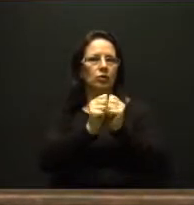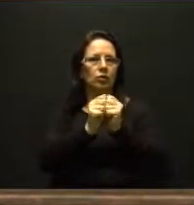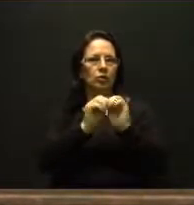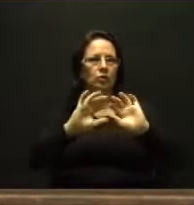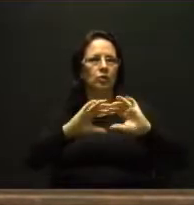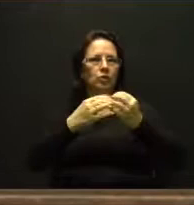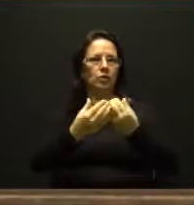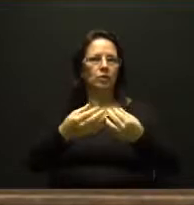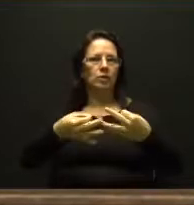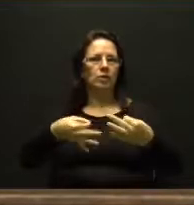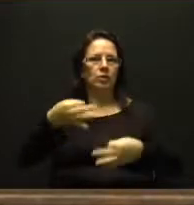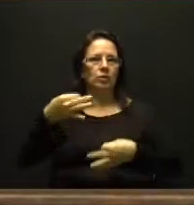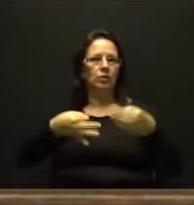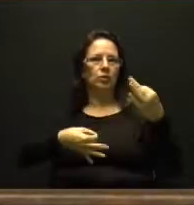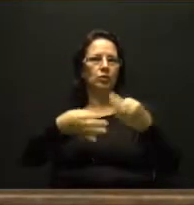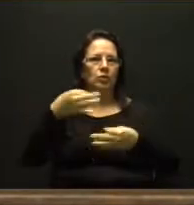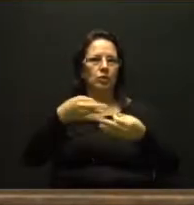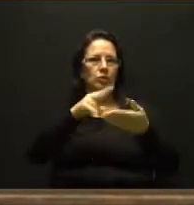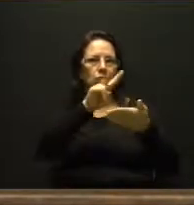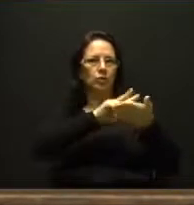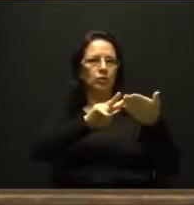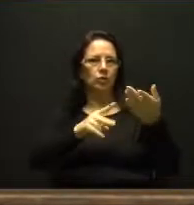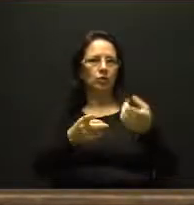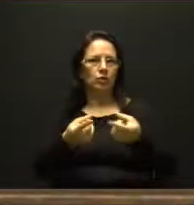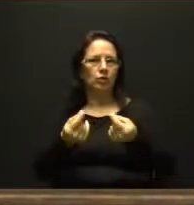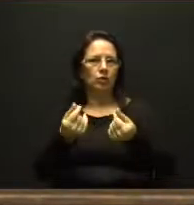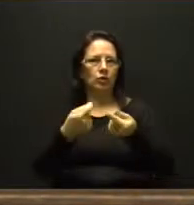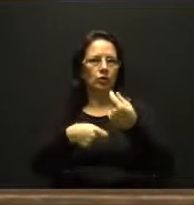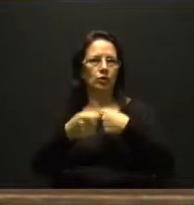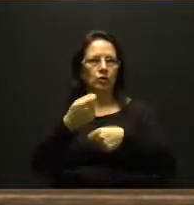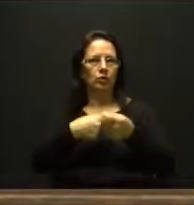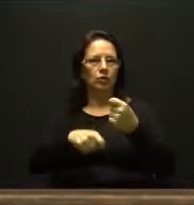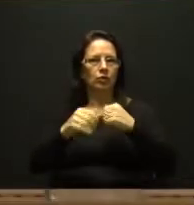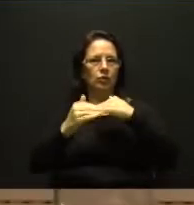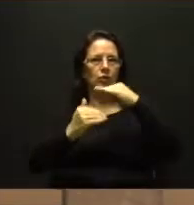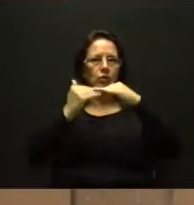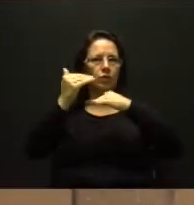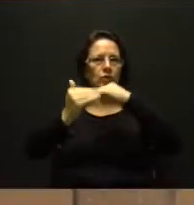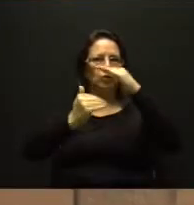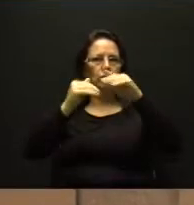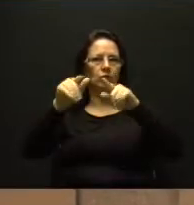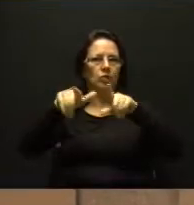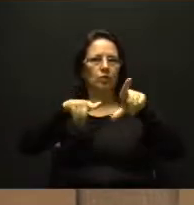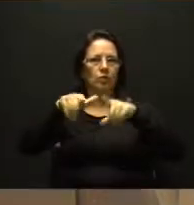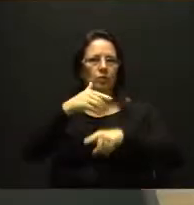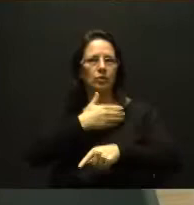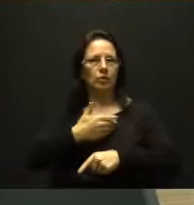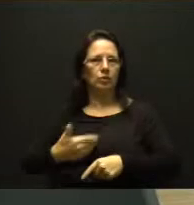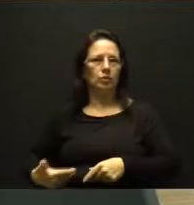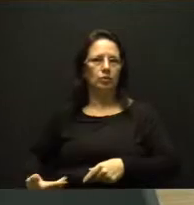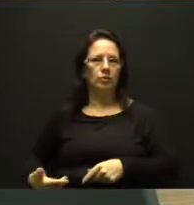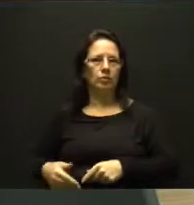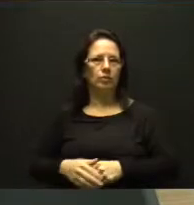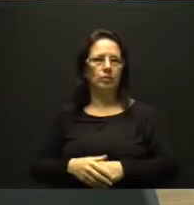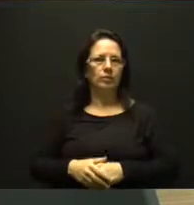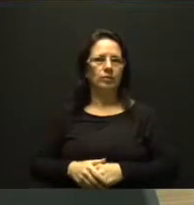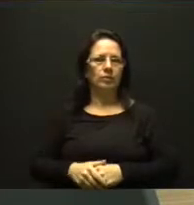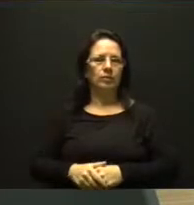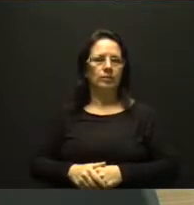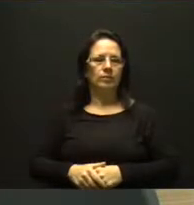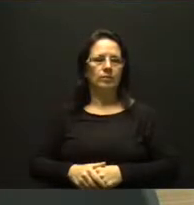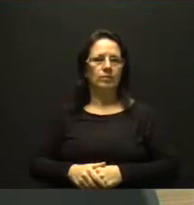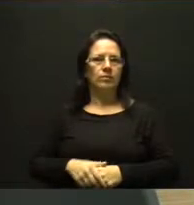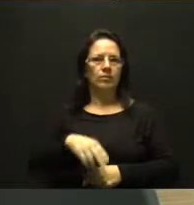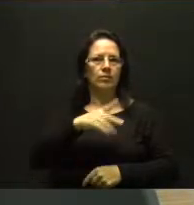pelas comissões de justiça e redação e de finanças e orçamento e de obras e serviços públicos o